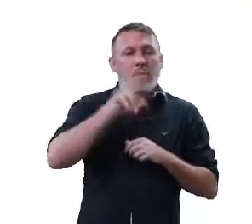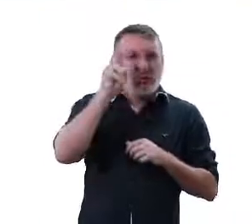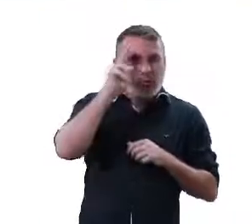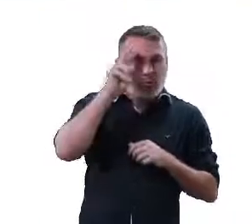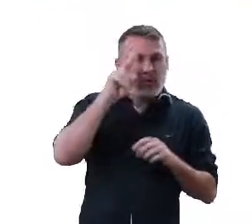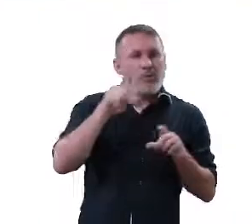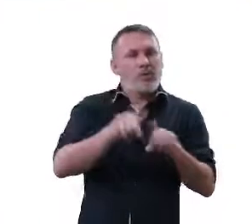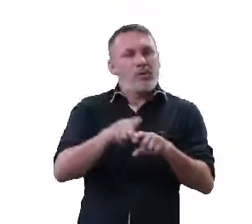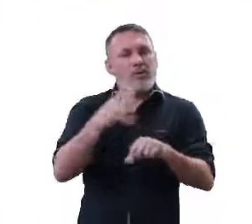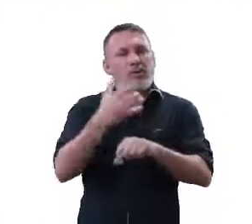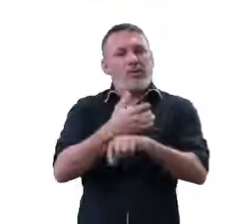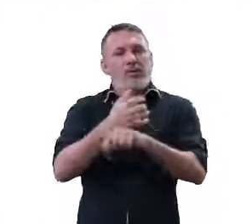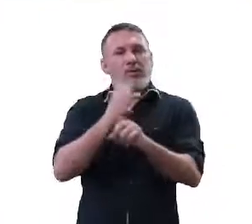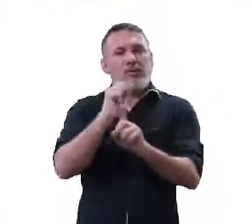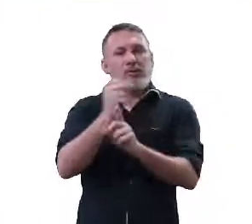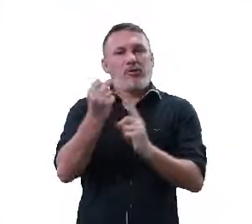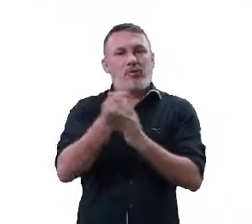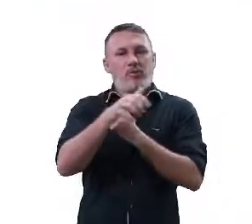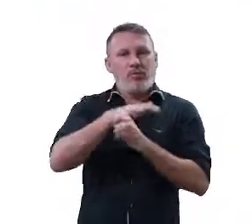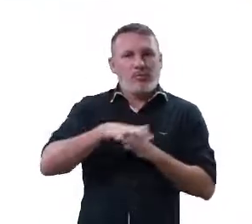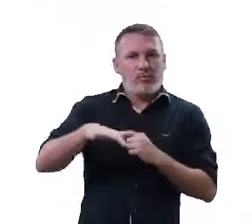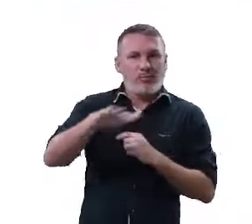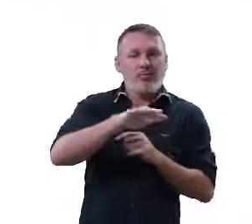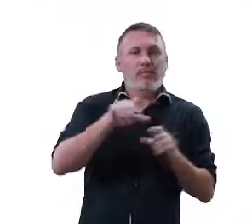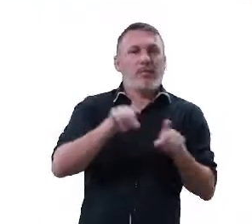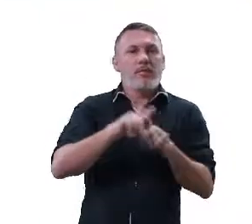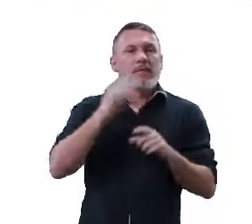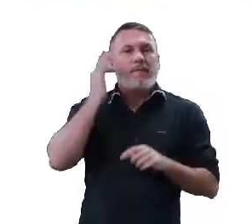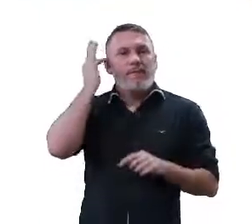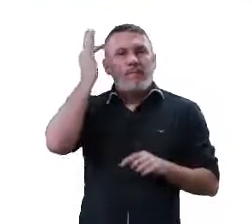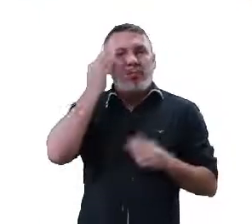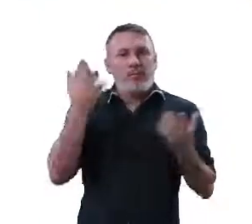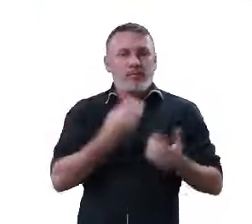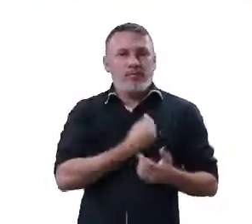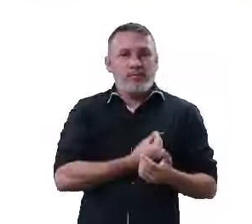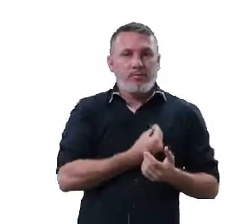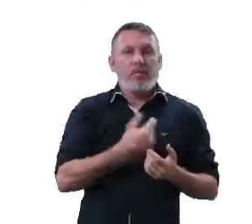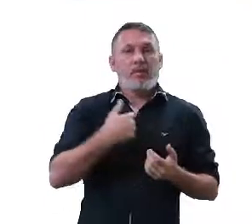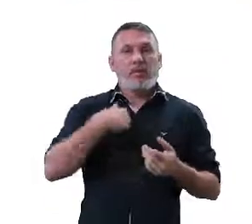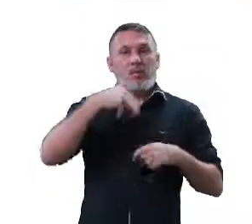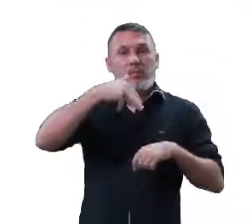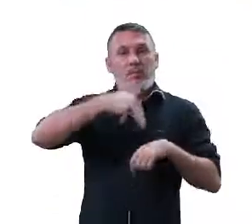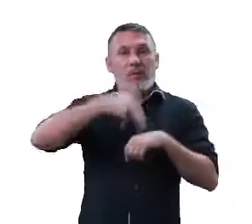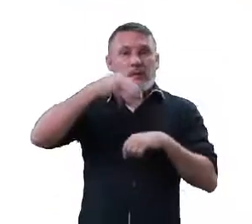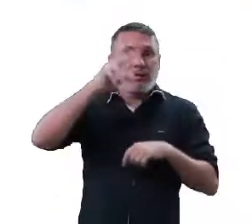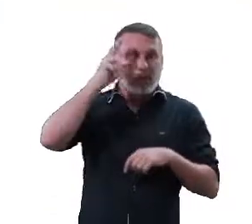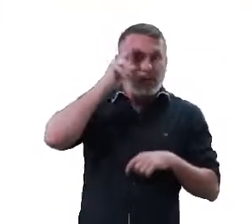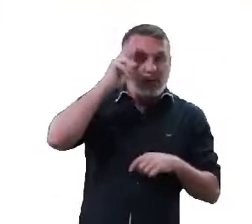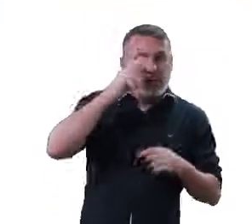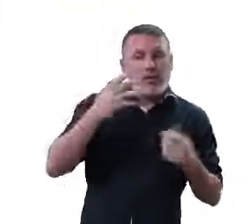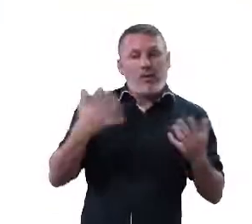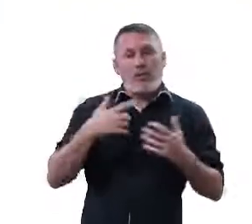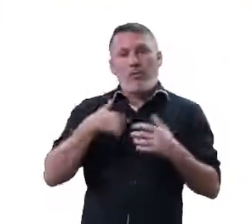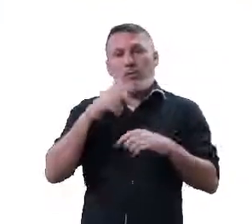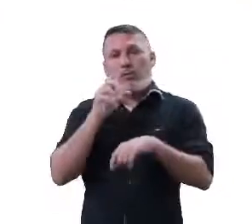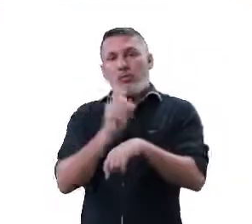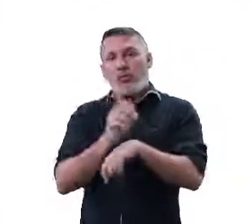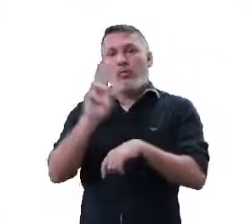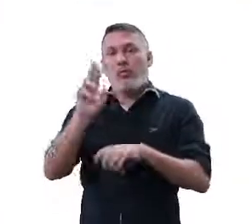Também sociologia, na área de filosofia contemporânea, fiz mestrado em história, agora estou fazendo doutorado em educação. Então,